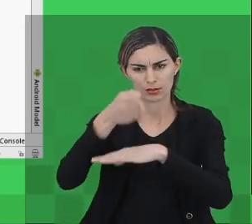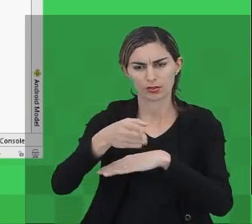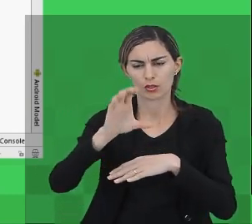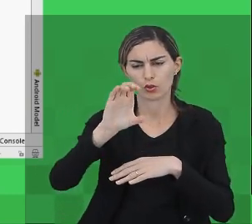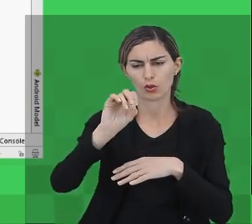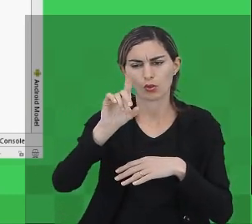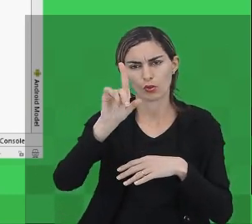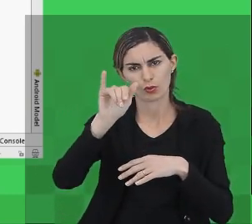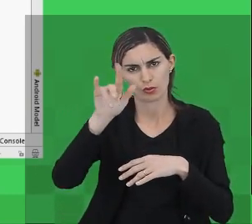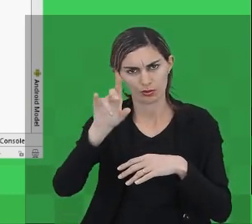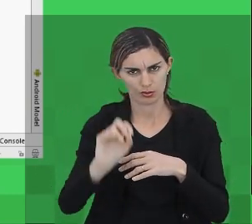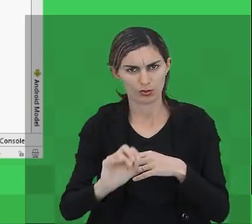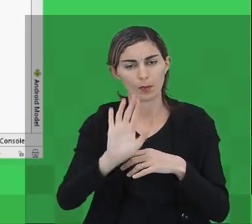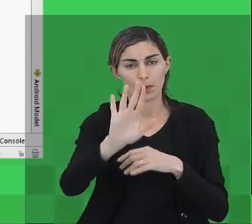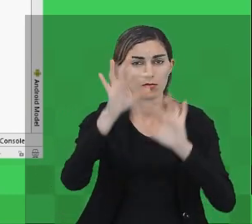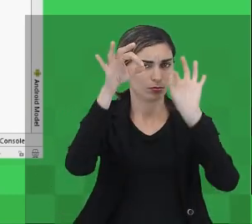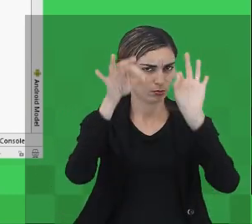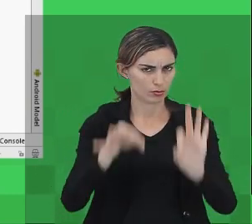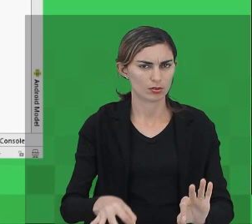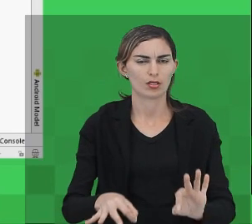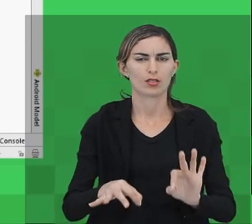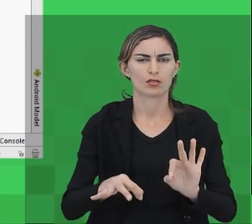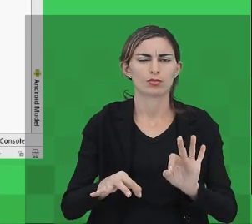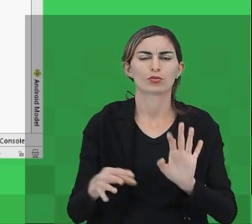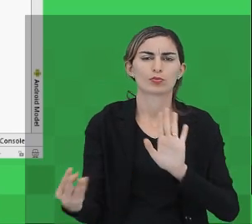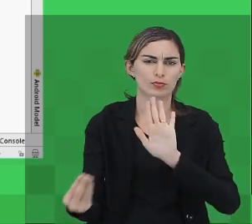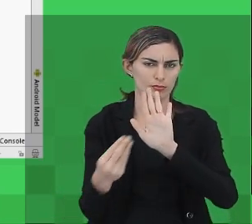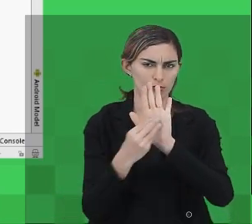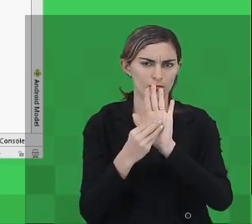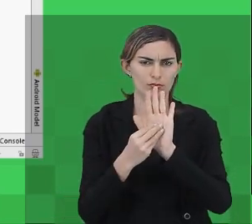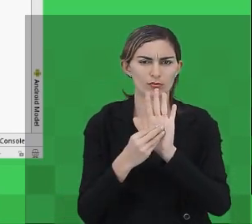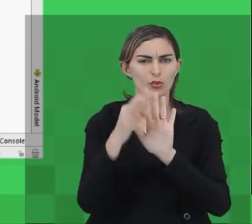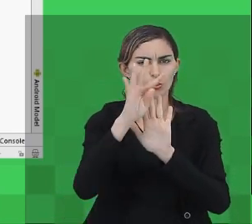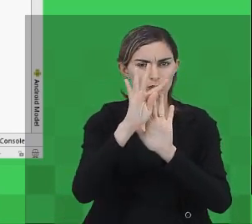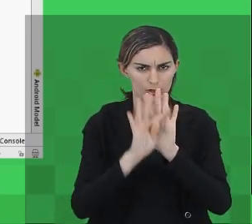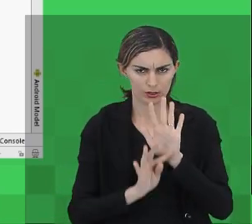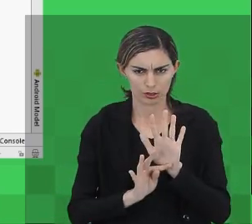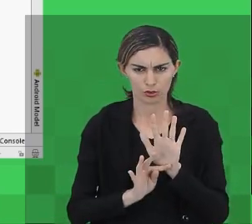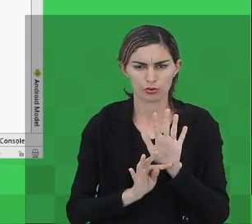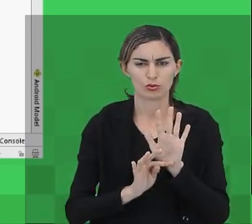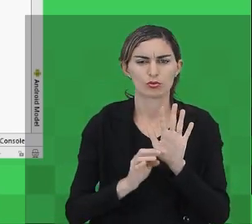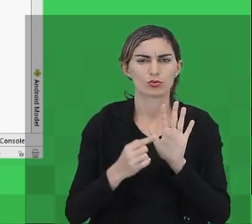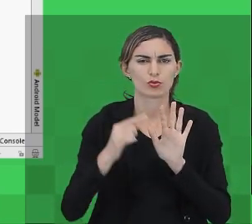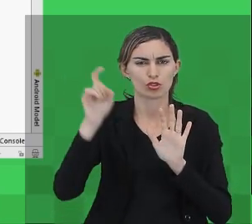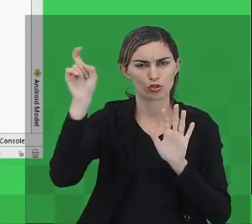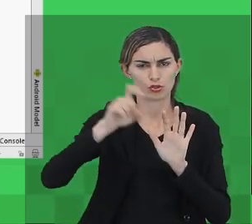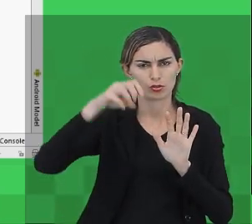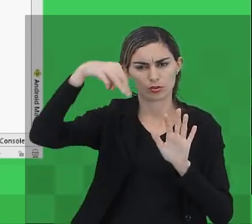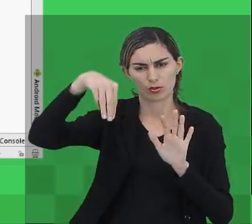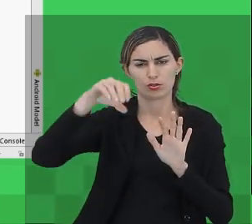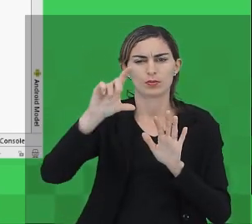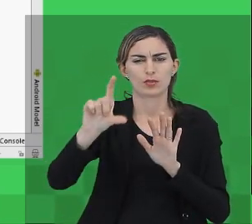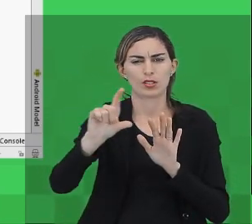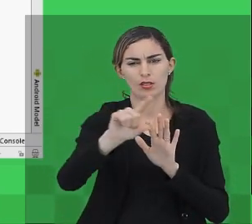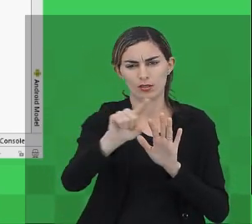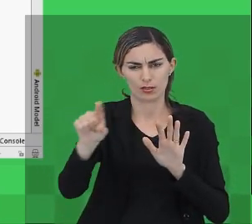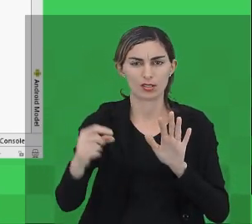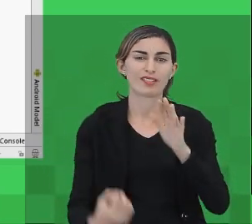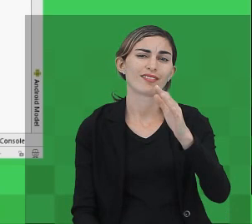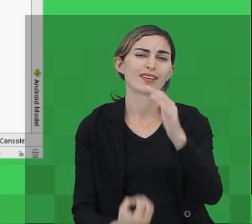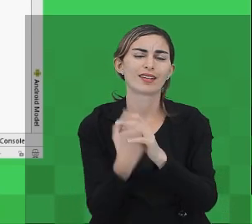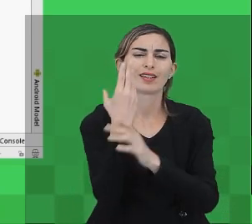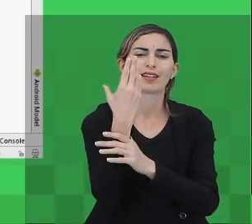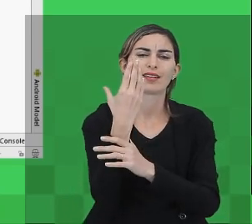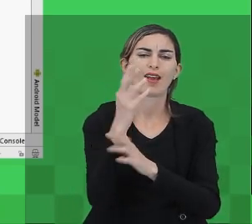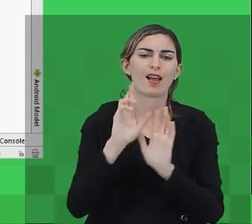no código, mas o correto é você colocar o texto nesse XML